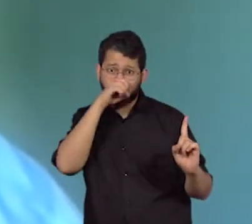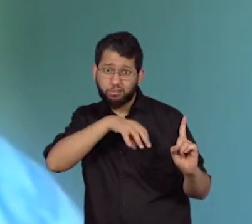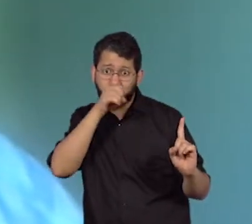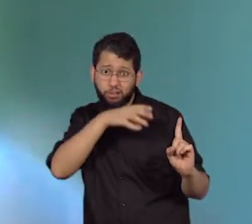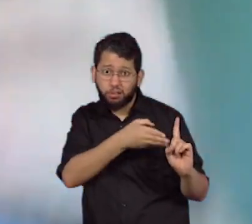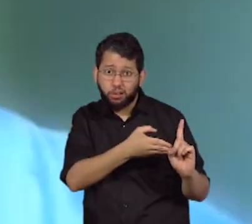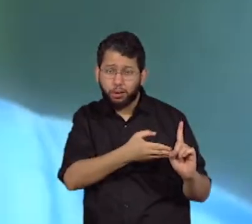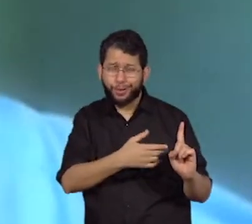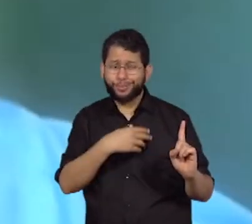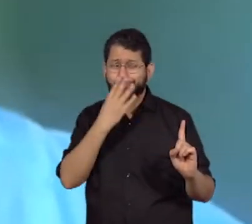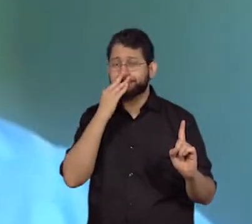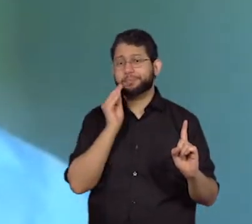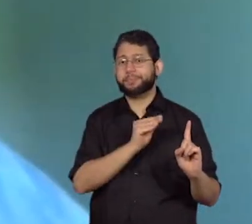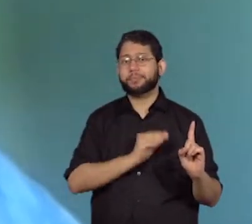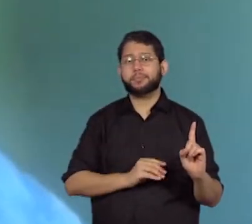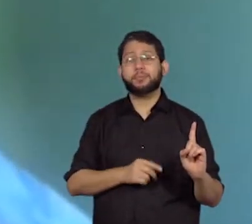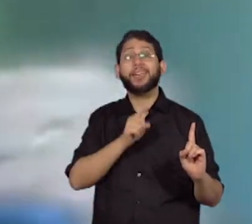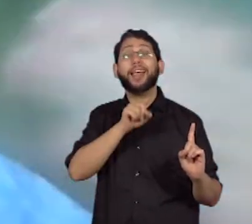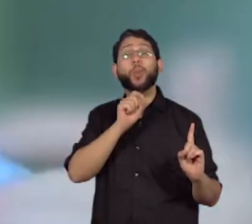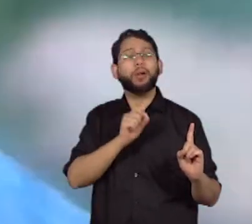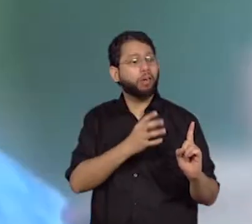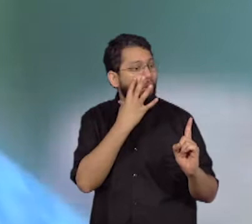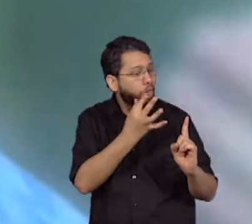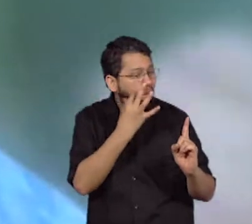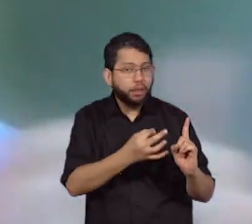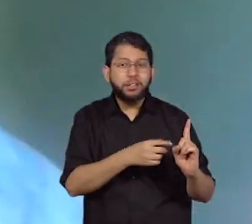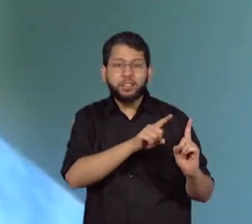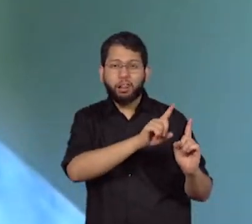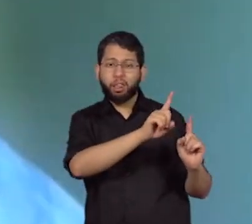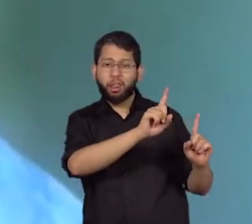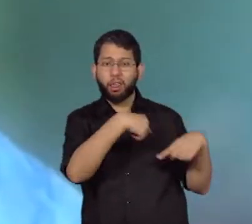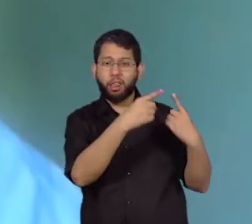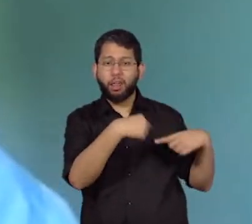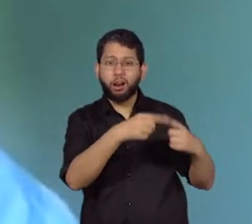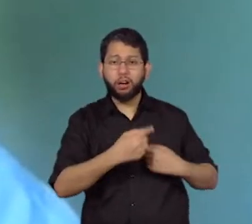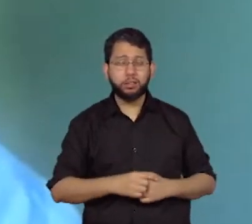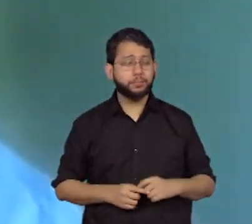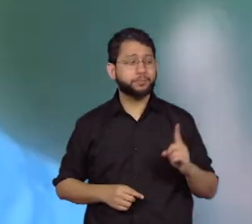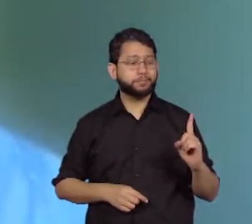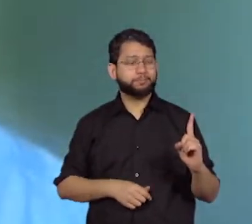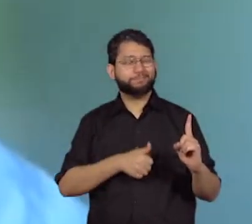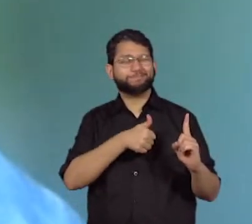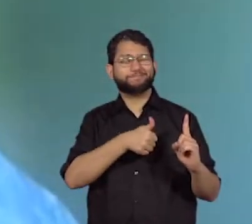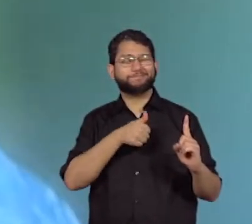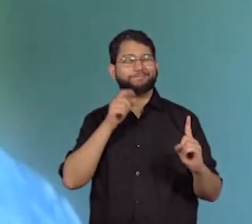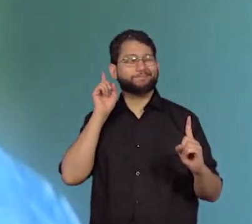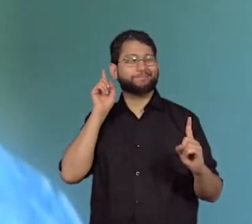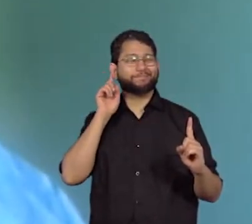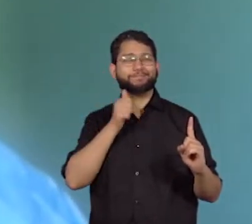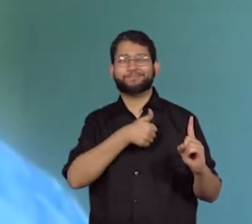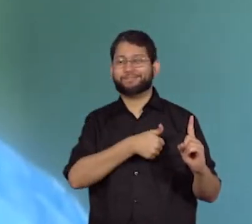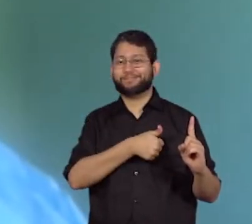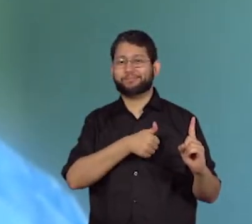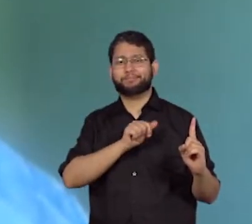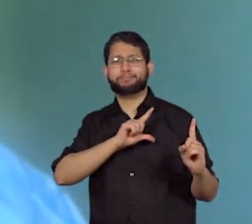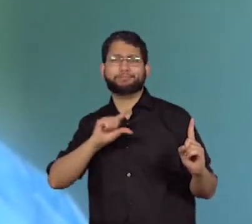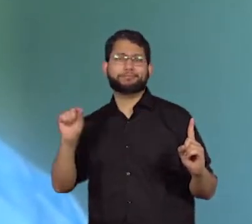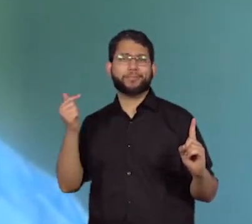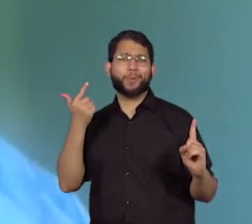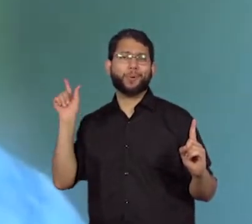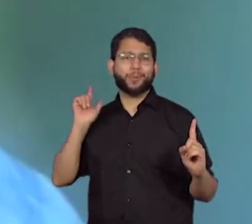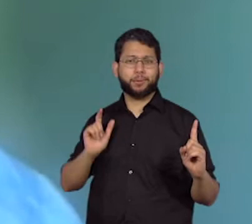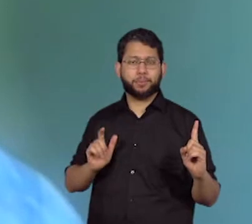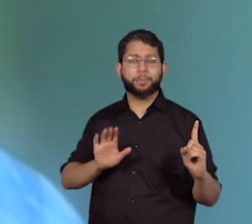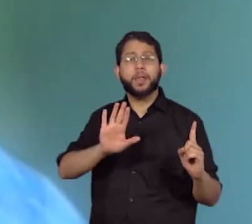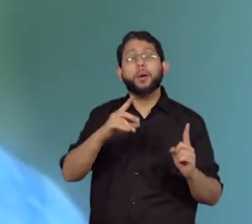acho que não alimente o troll. Então, se o cara vai e te ataca, eu ignoro. Eu acho que uma coisa